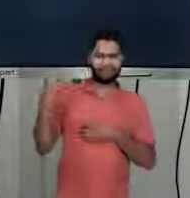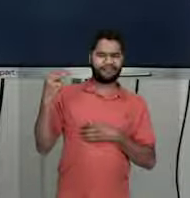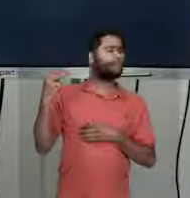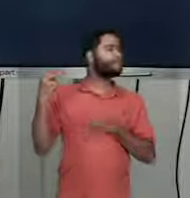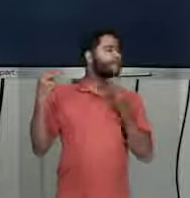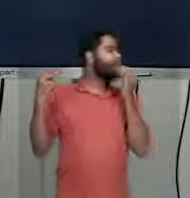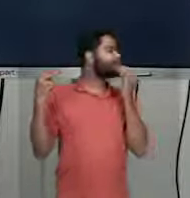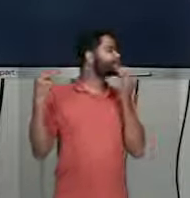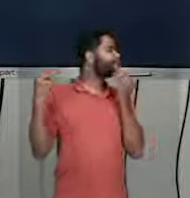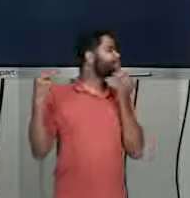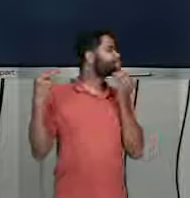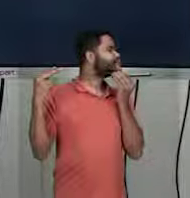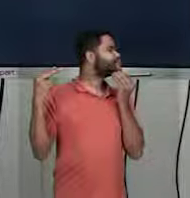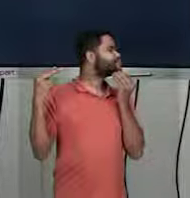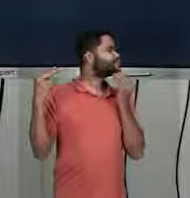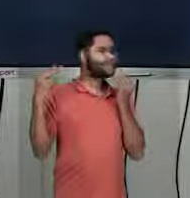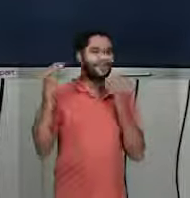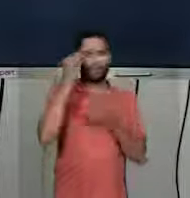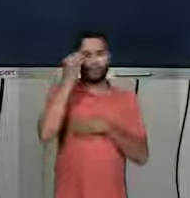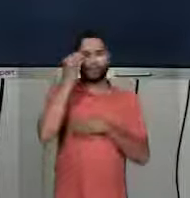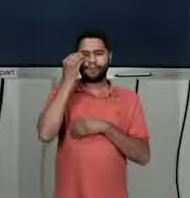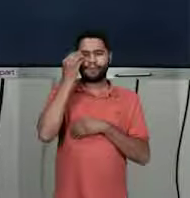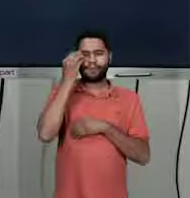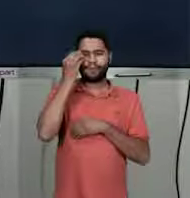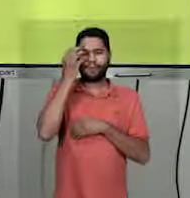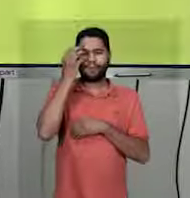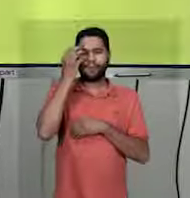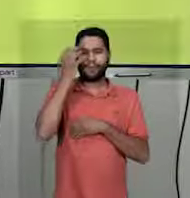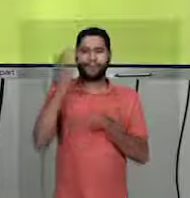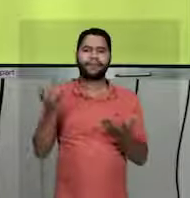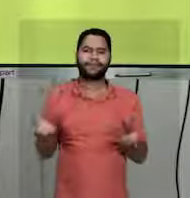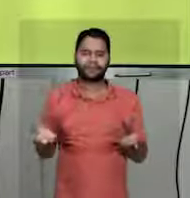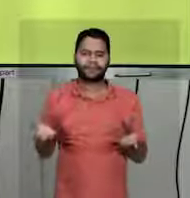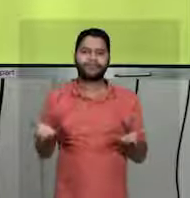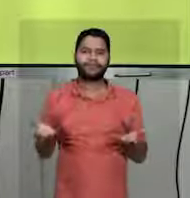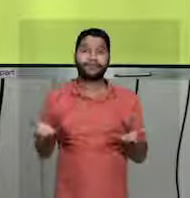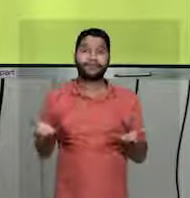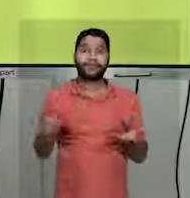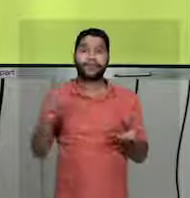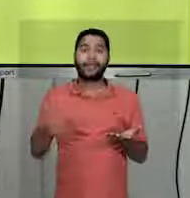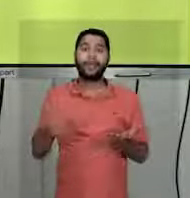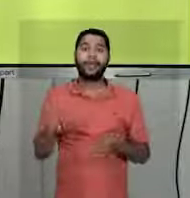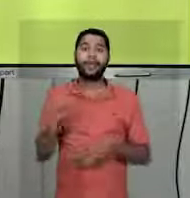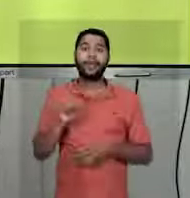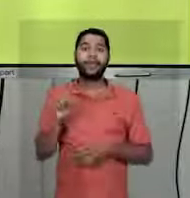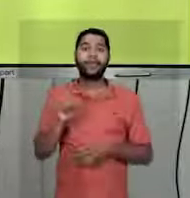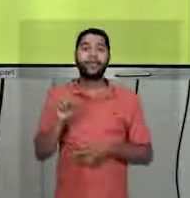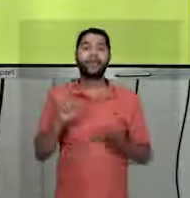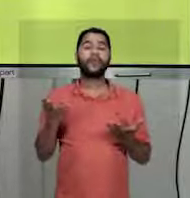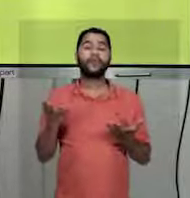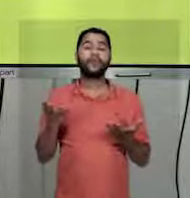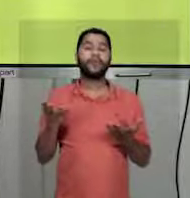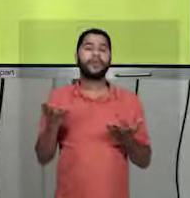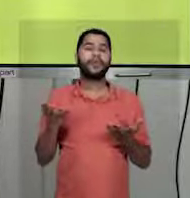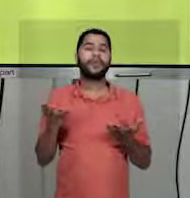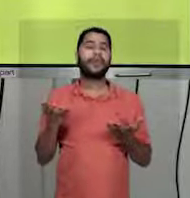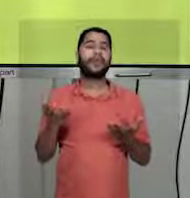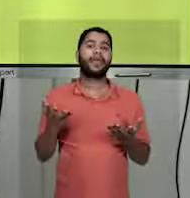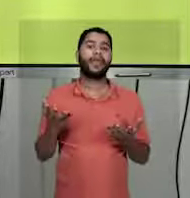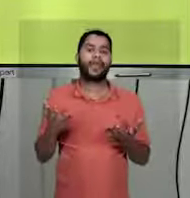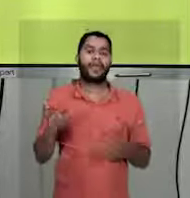bonitinho. O bonitinho é o terçol, tá? Que o nome dele, né, o nome vulgar